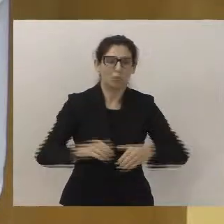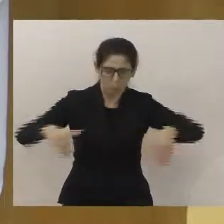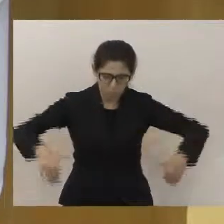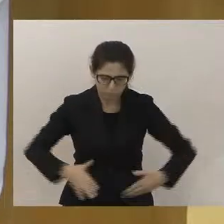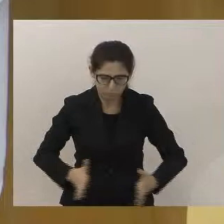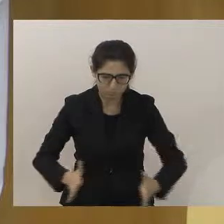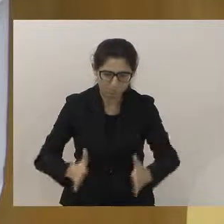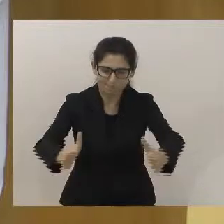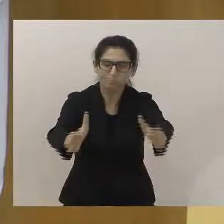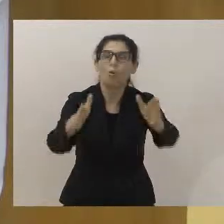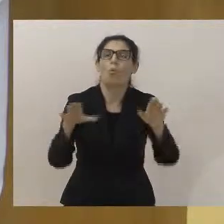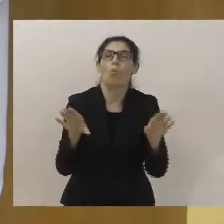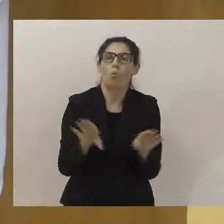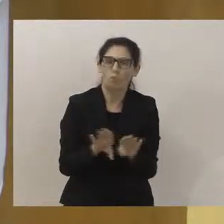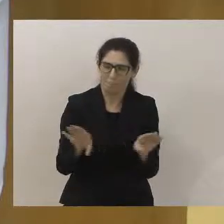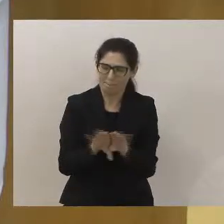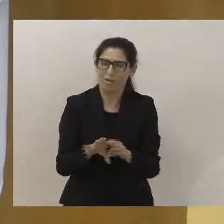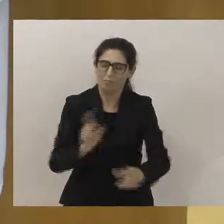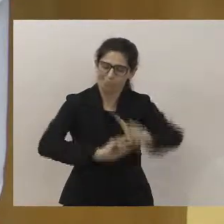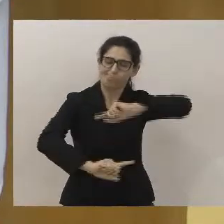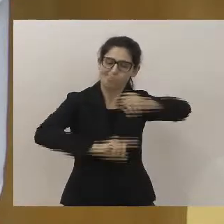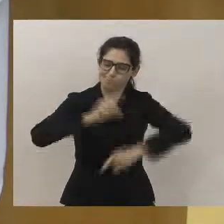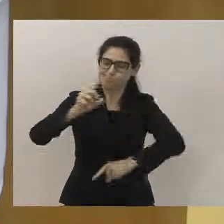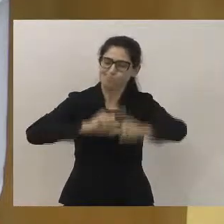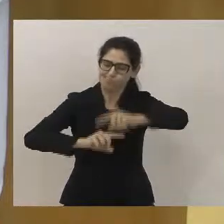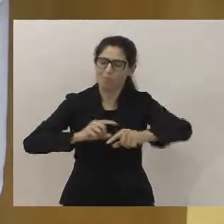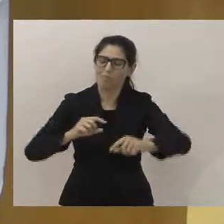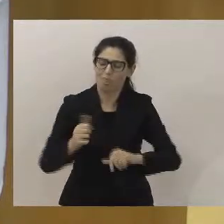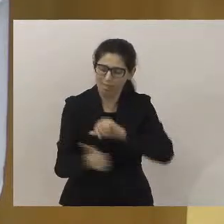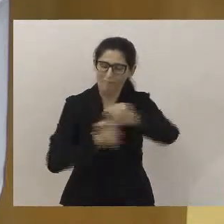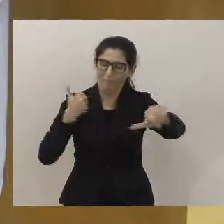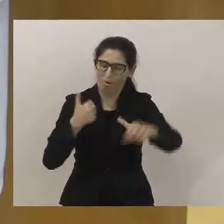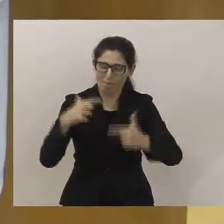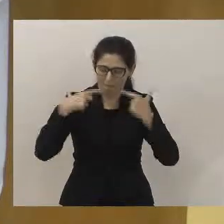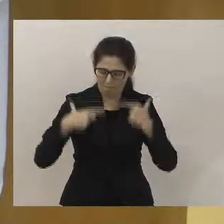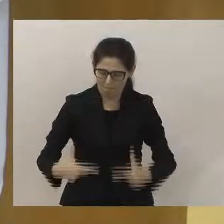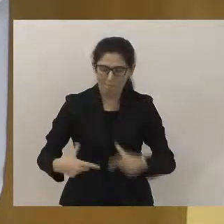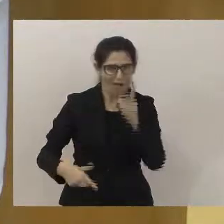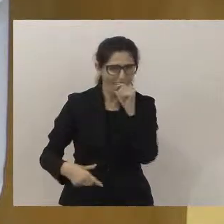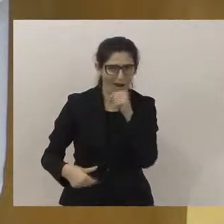estar acompanhando. Como está no início, então, eu vou deixar para fazer a apresentação das fotos